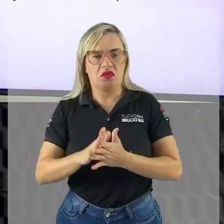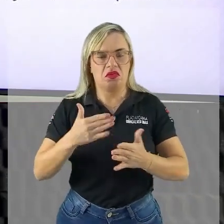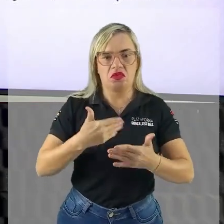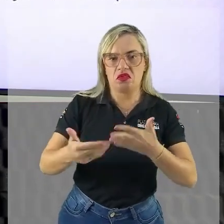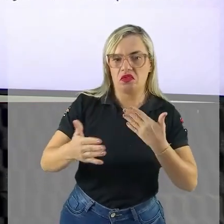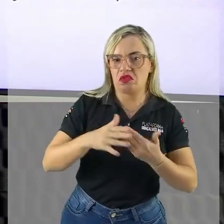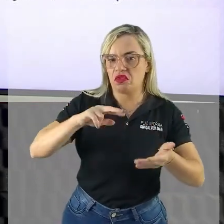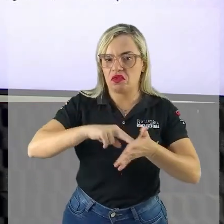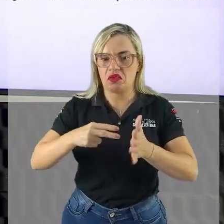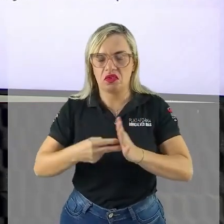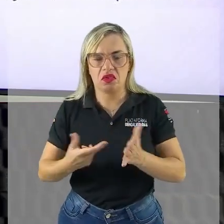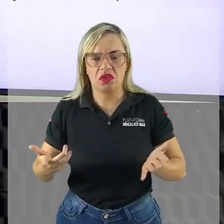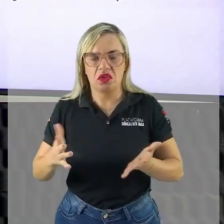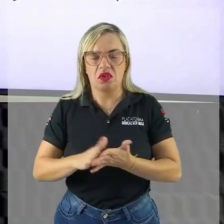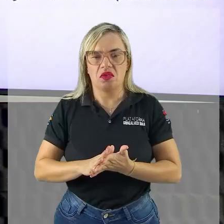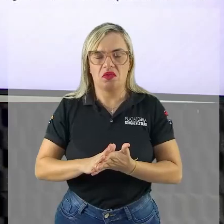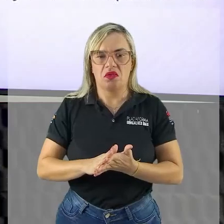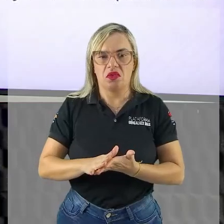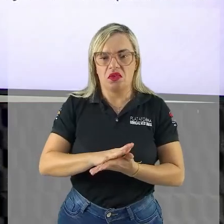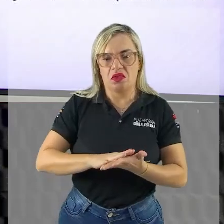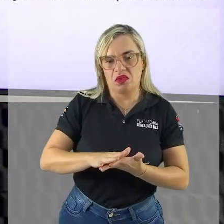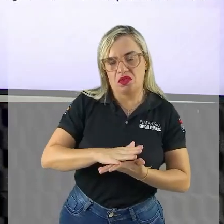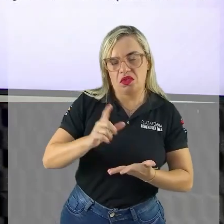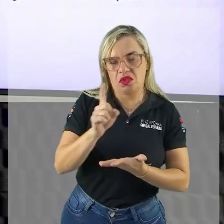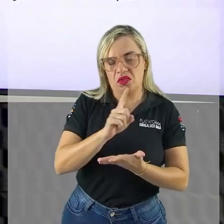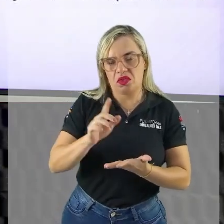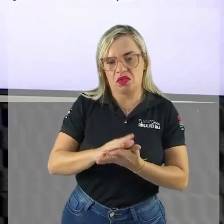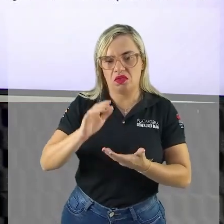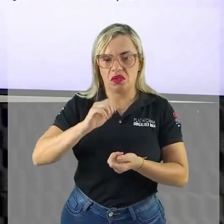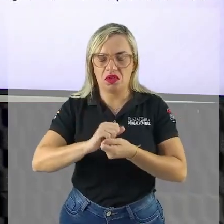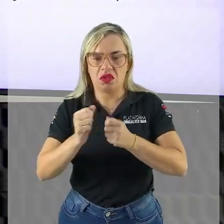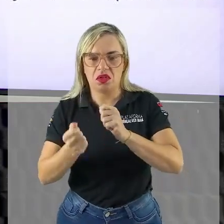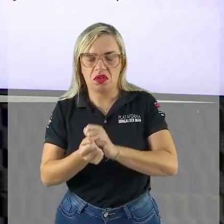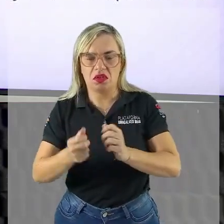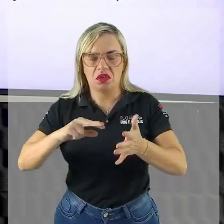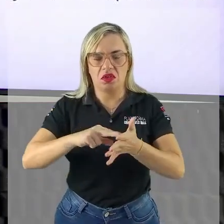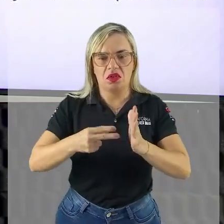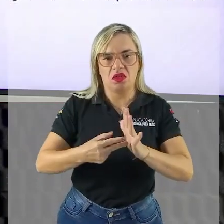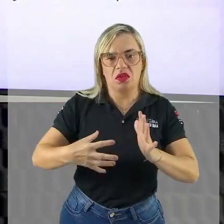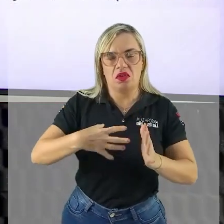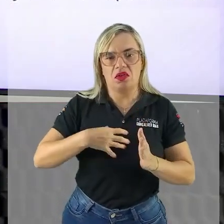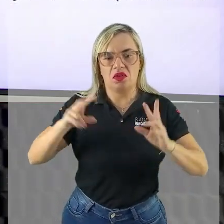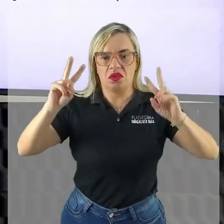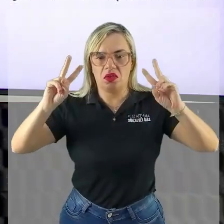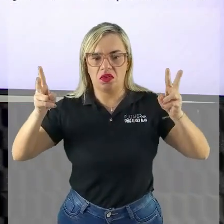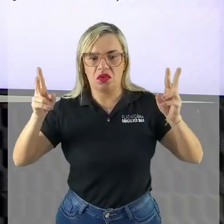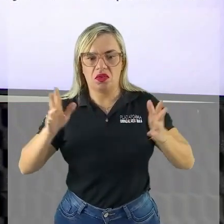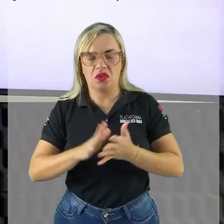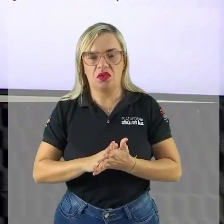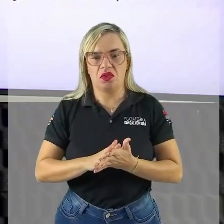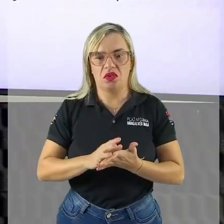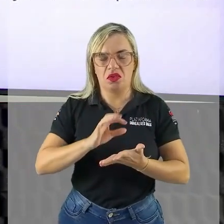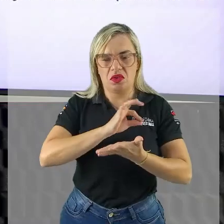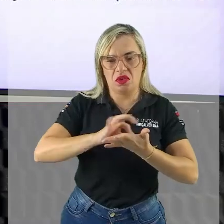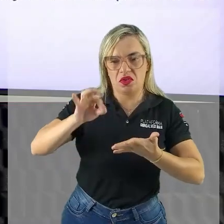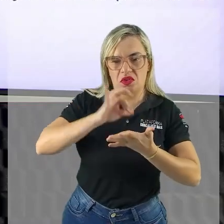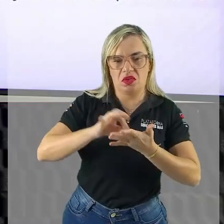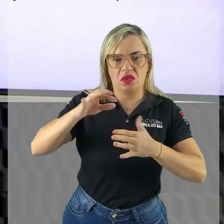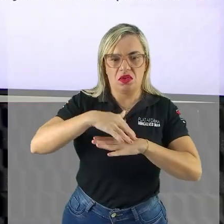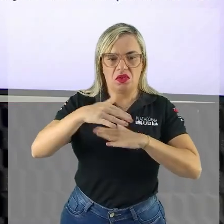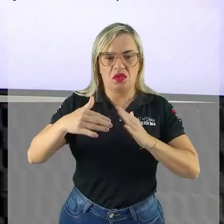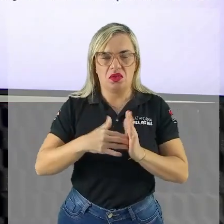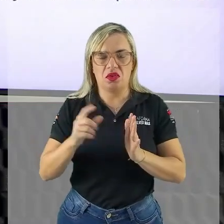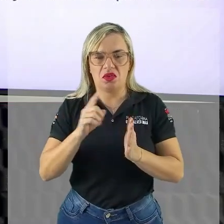coisa, ou palavras que não estão adequadas dentro do campo semântico do texto, tá? Risque tudo que não esteja relacionado com a